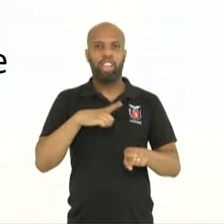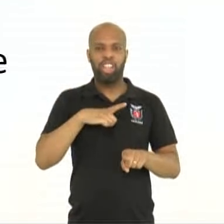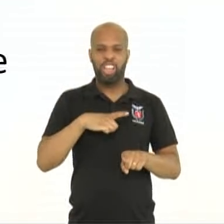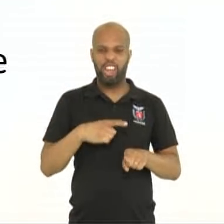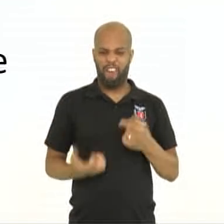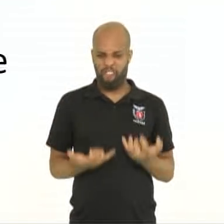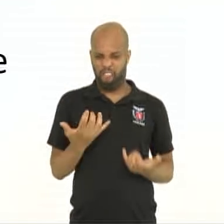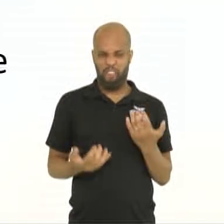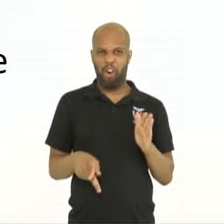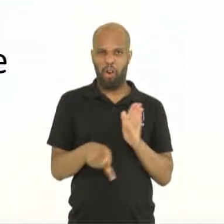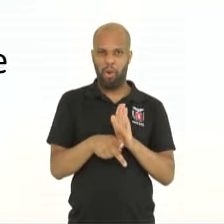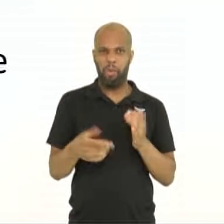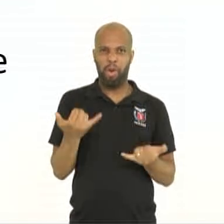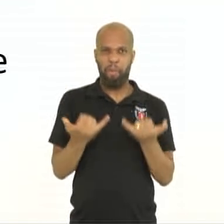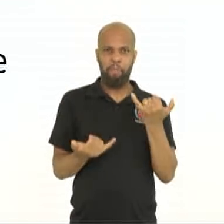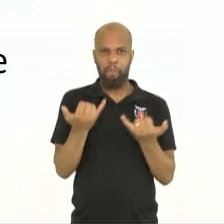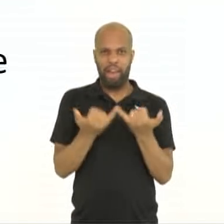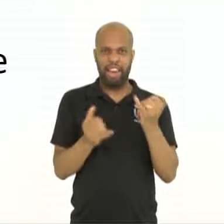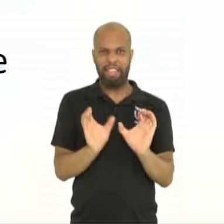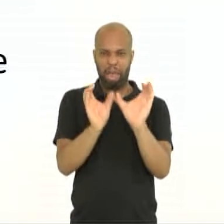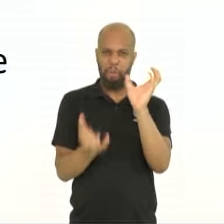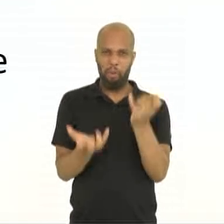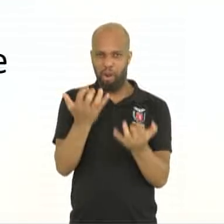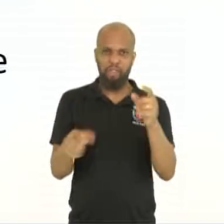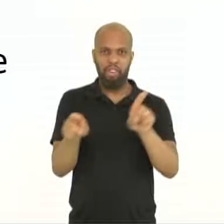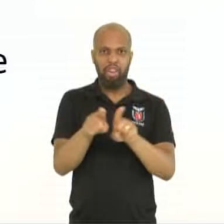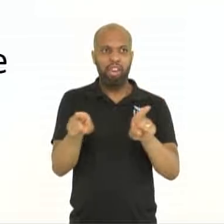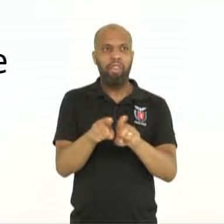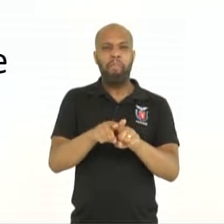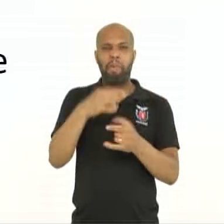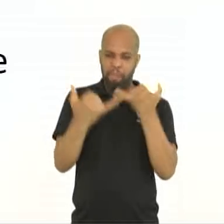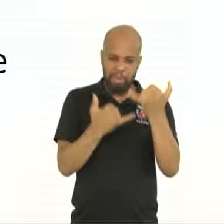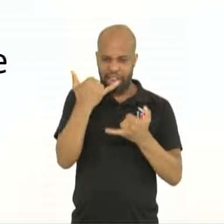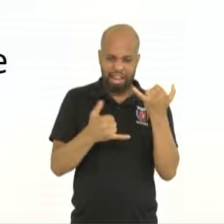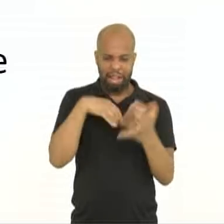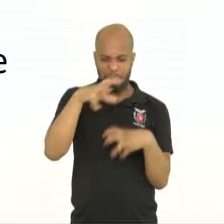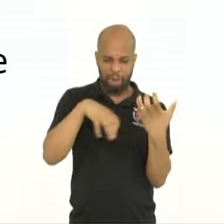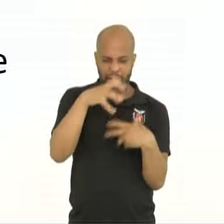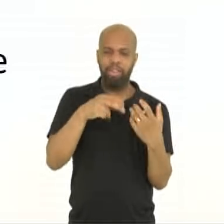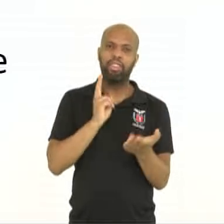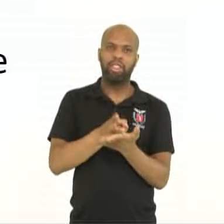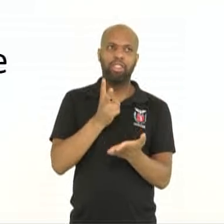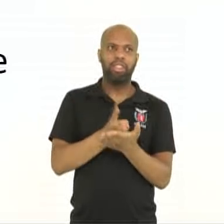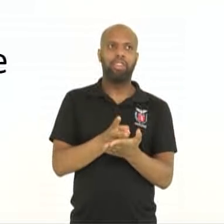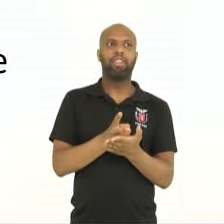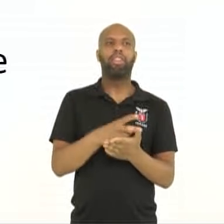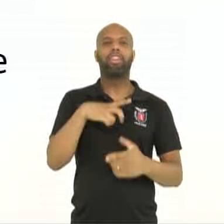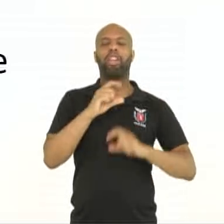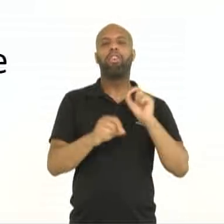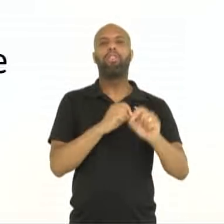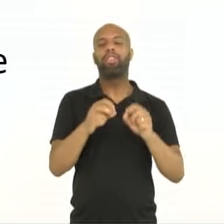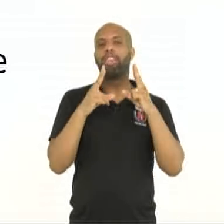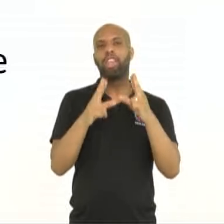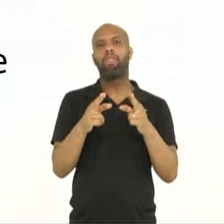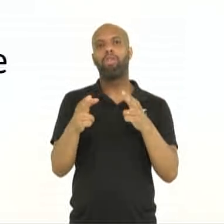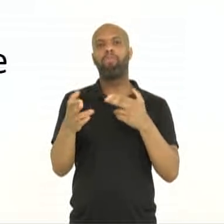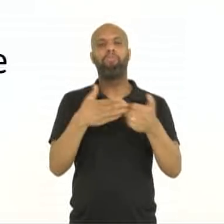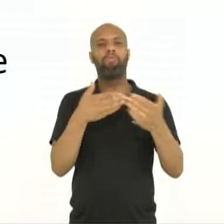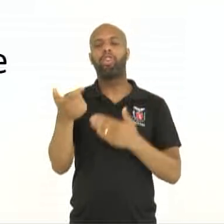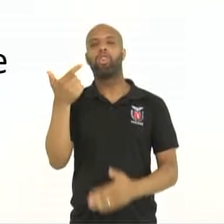pés encanta gerações de leitores. Um menino brincalhão e bagunceiro, no fundo, igual a qualquer